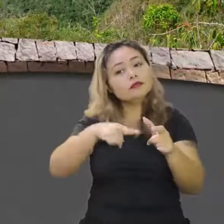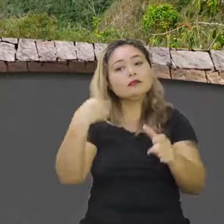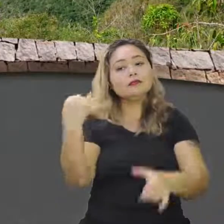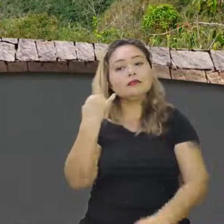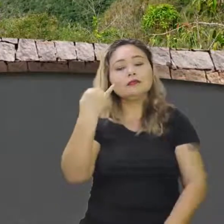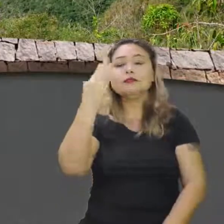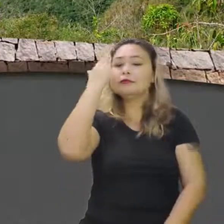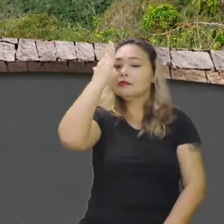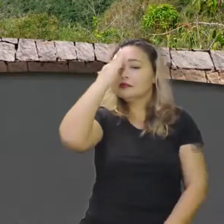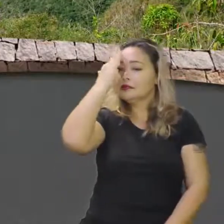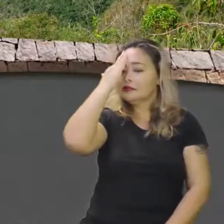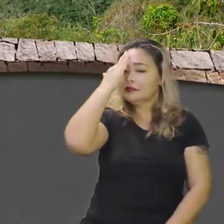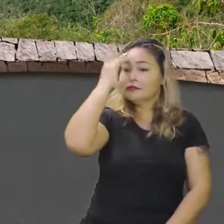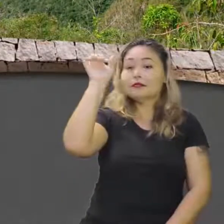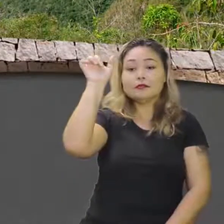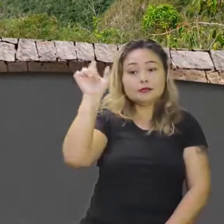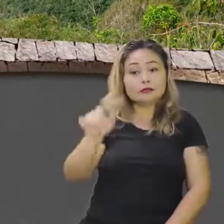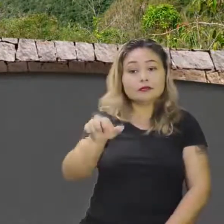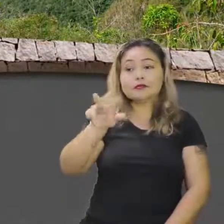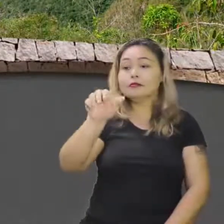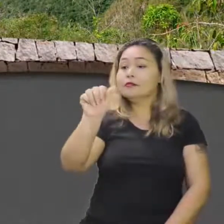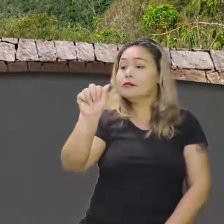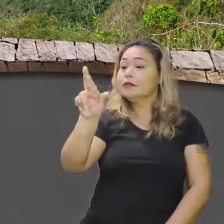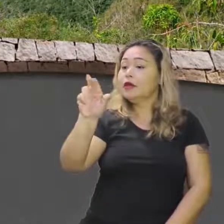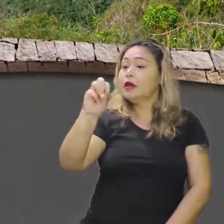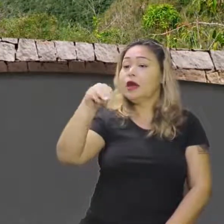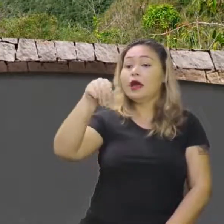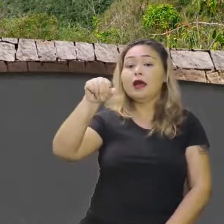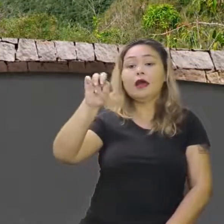importante. Portanto, eu, professor Arimateia,